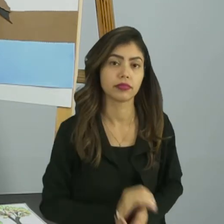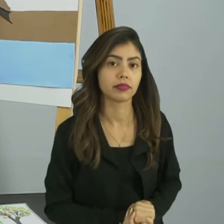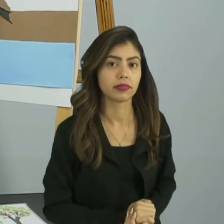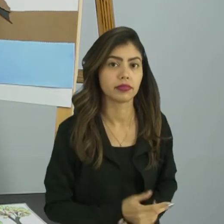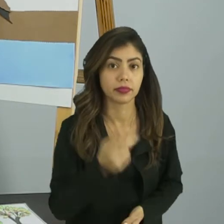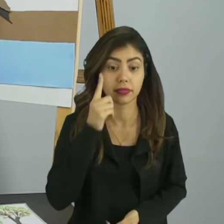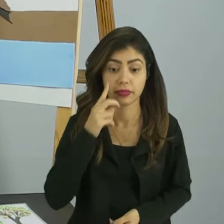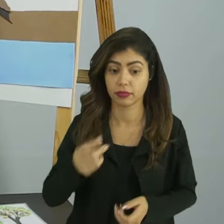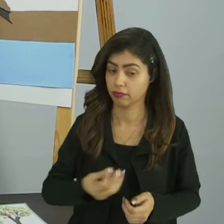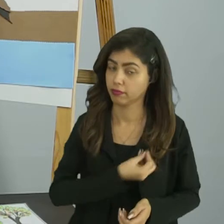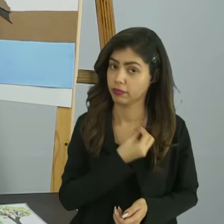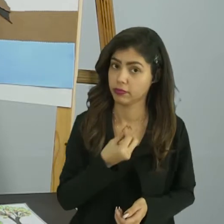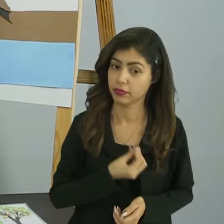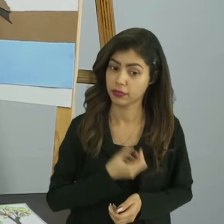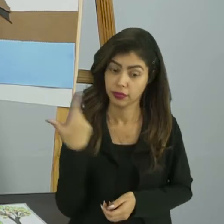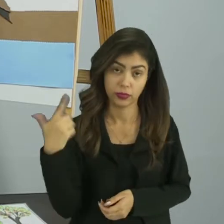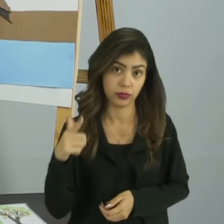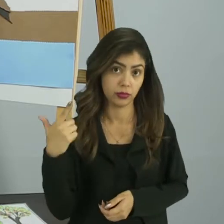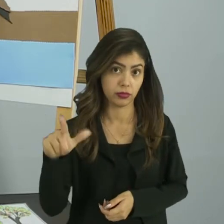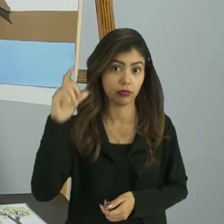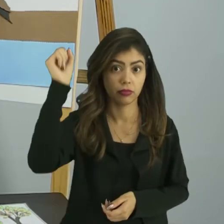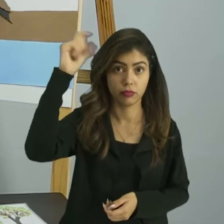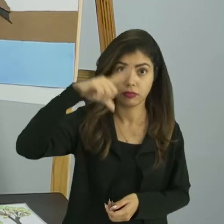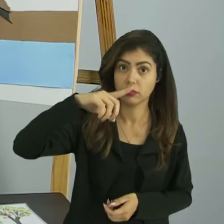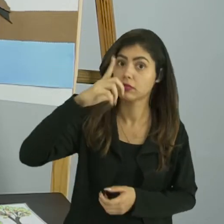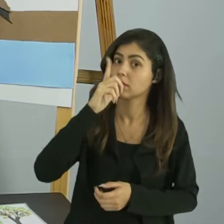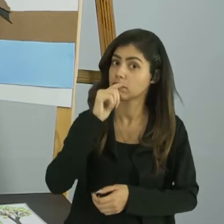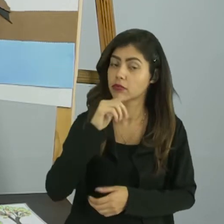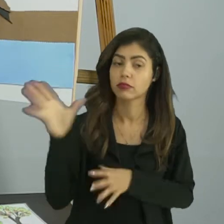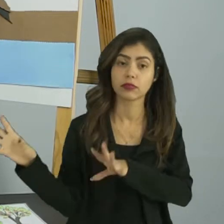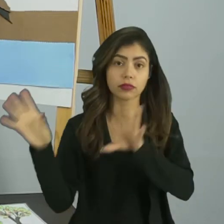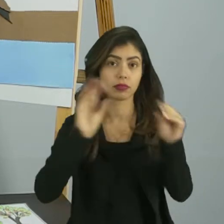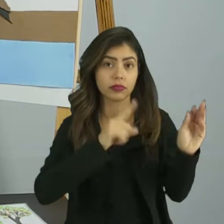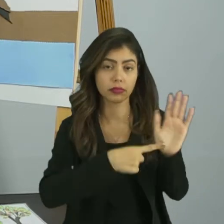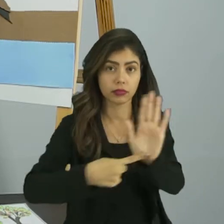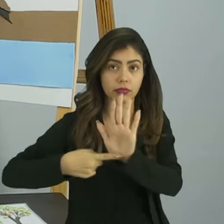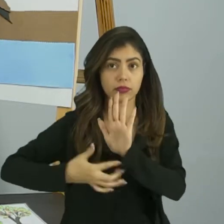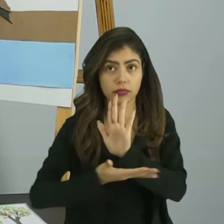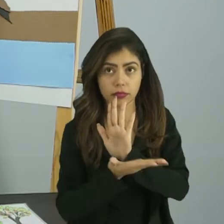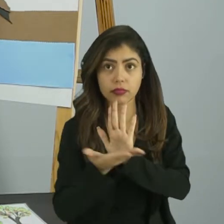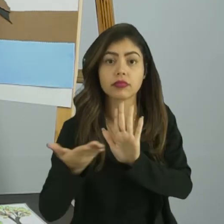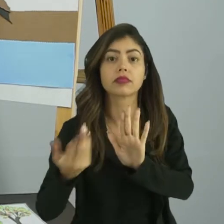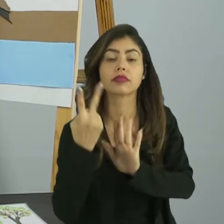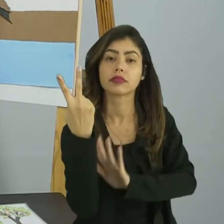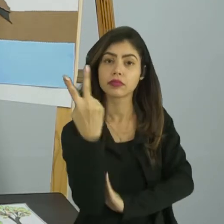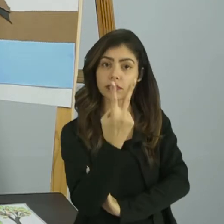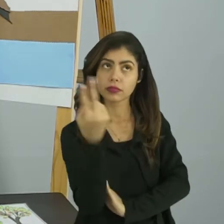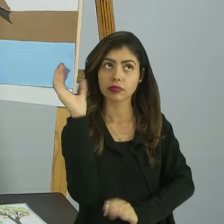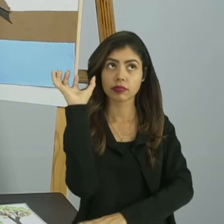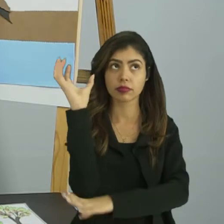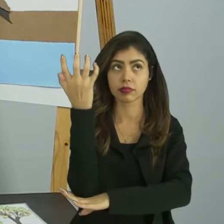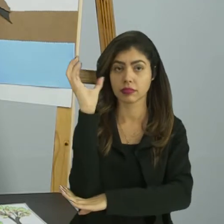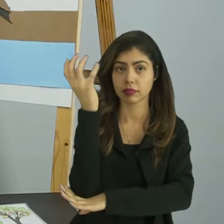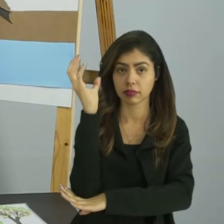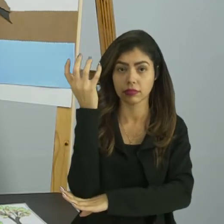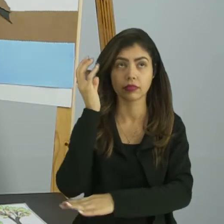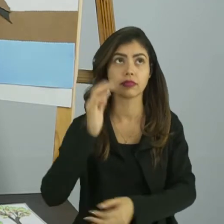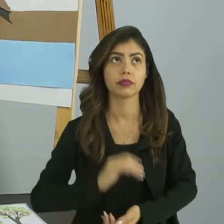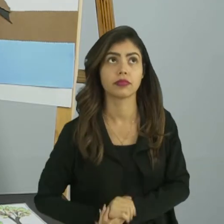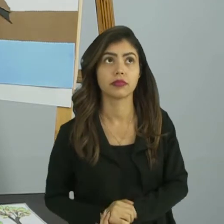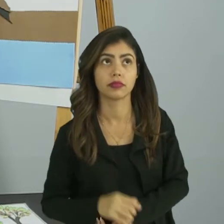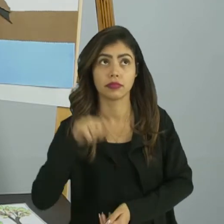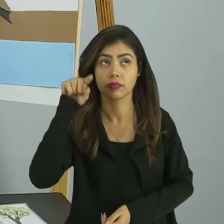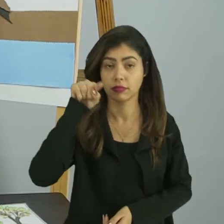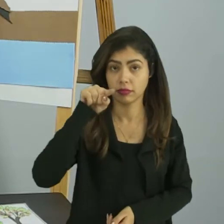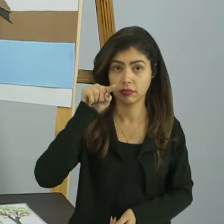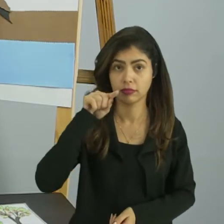não vivem sem esses elementos. Então, eu trouxe aqui 2 plantas. Essa que